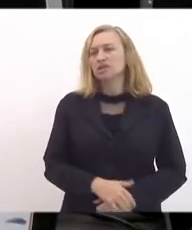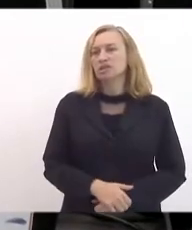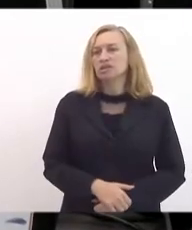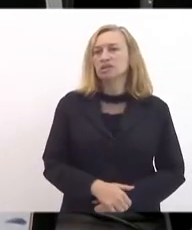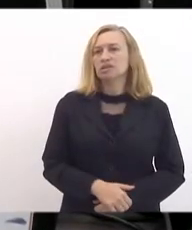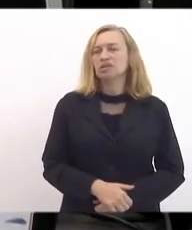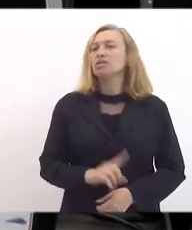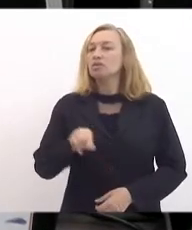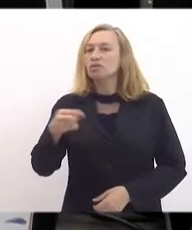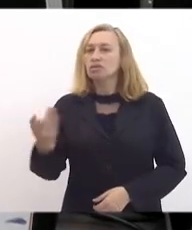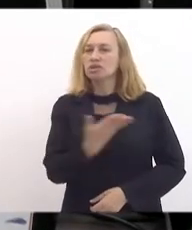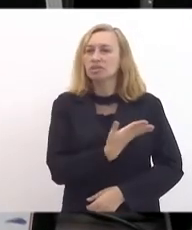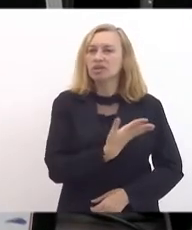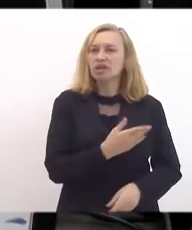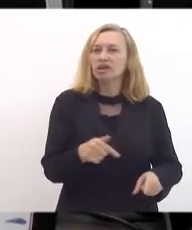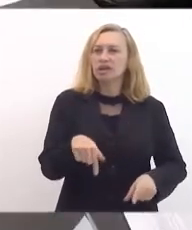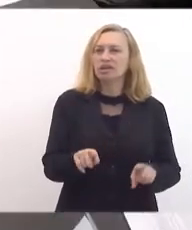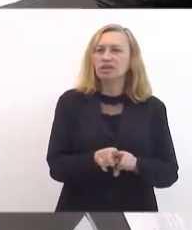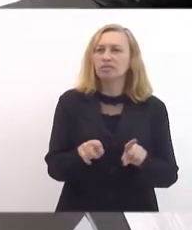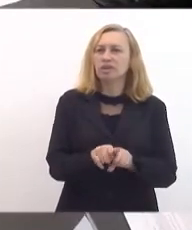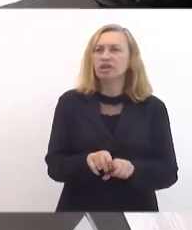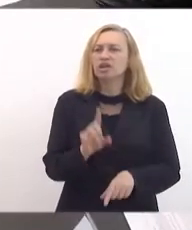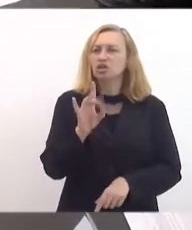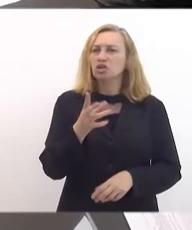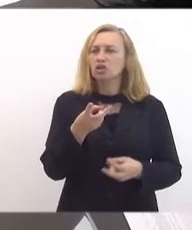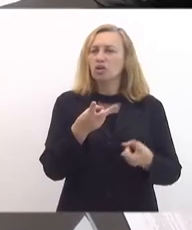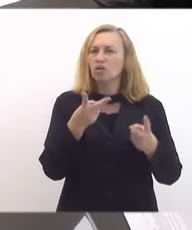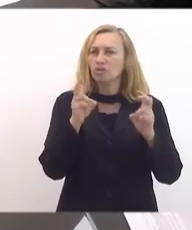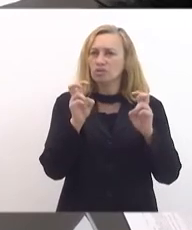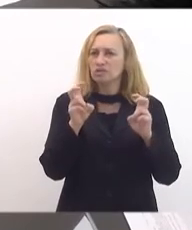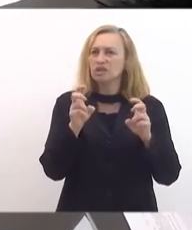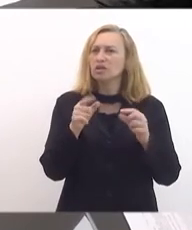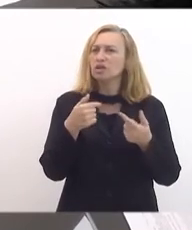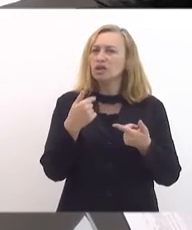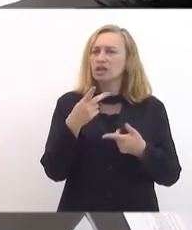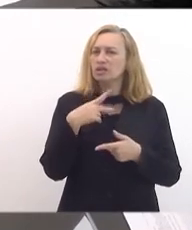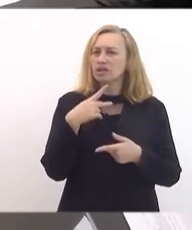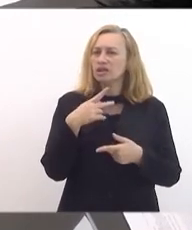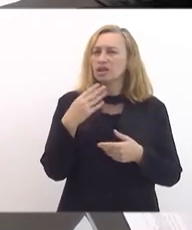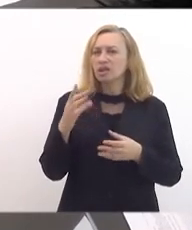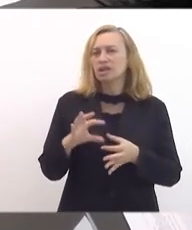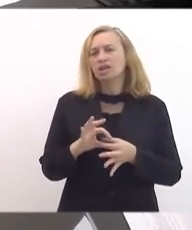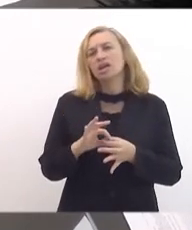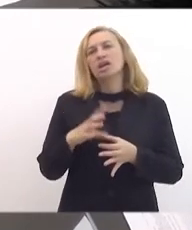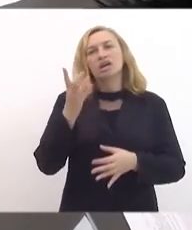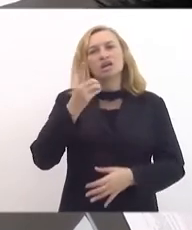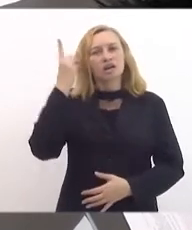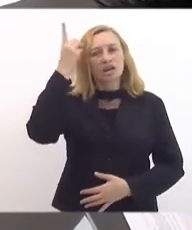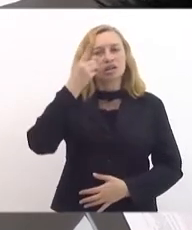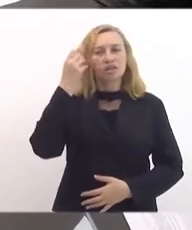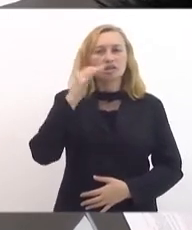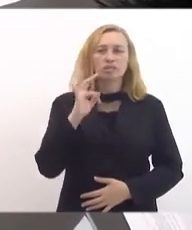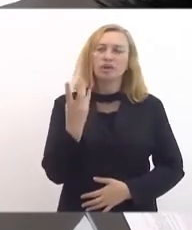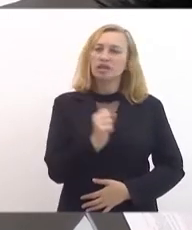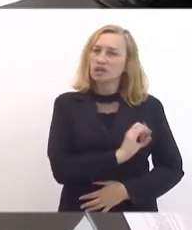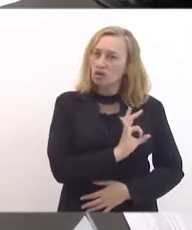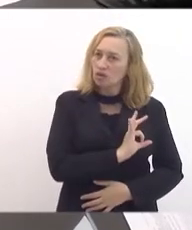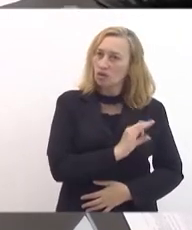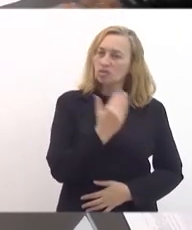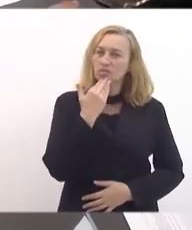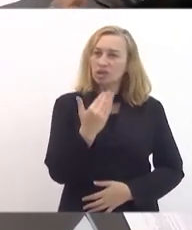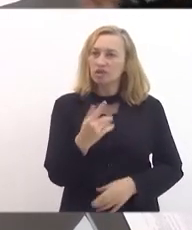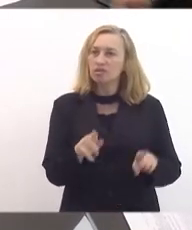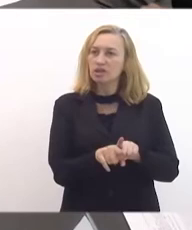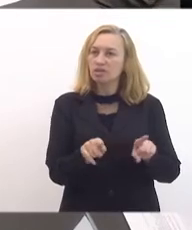os outros colegas aqui também vou fazer sua observação passar aqui pela deputada Martha Rocha que